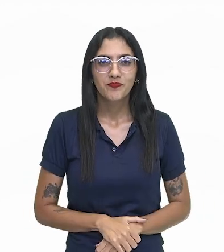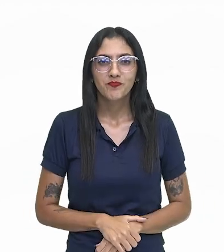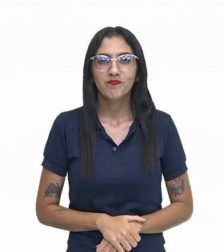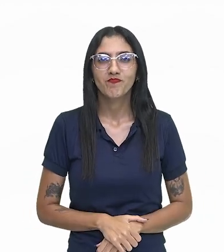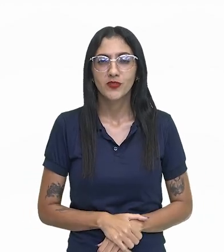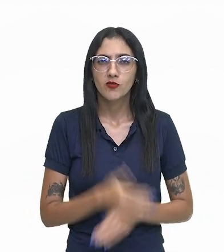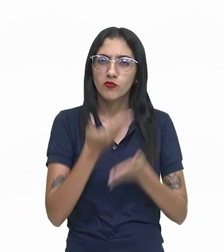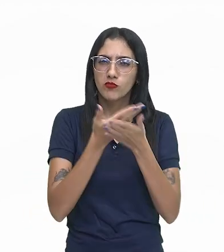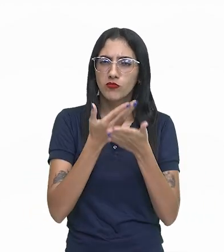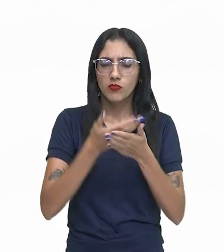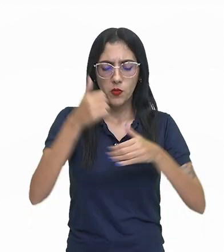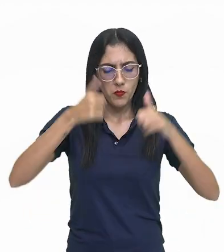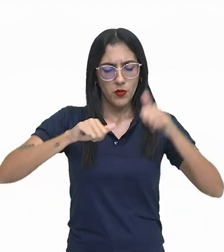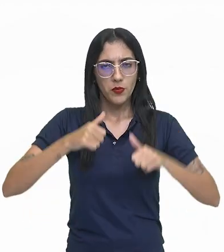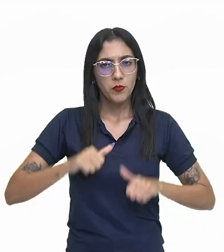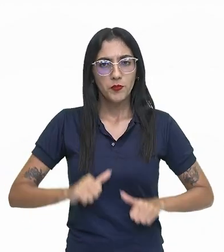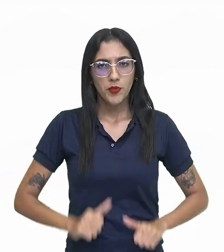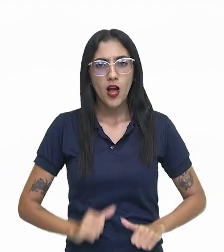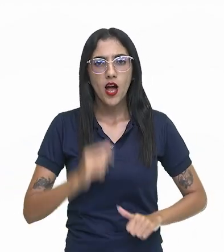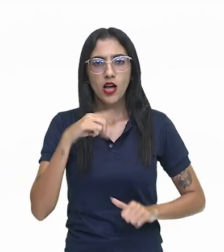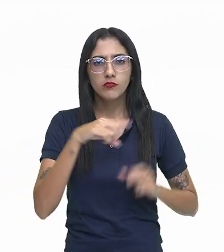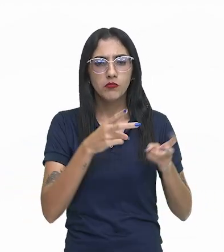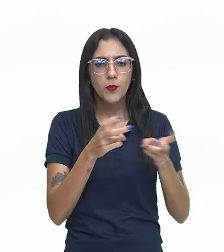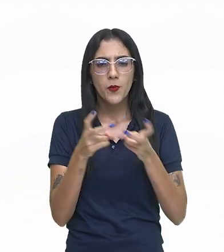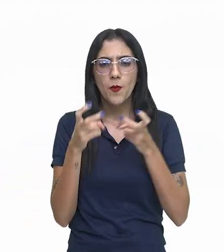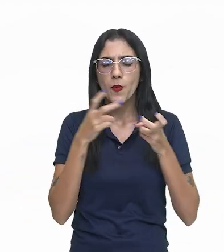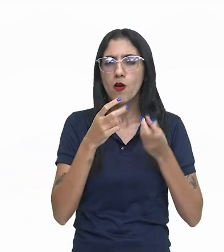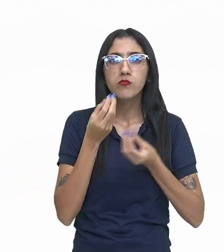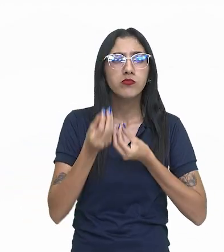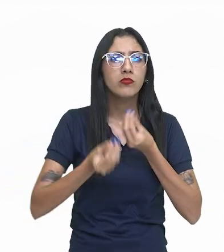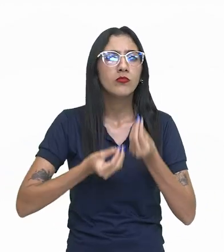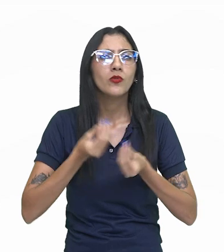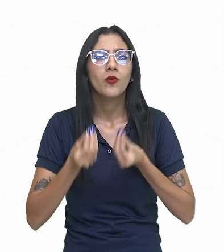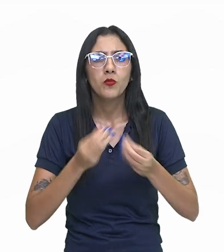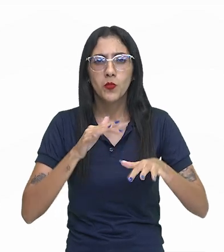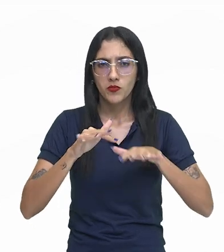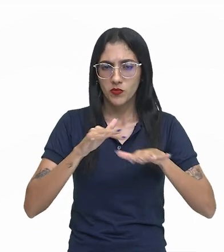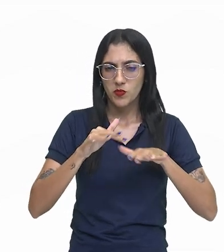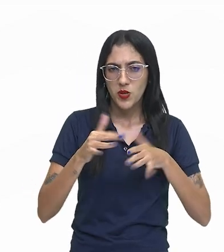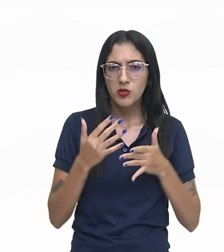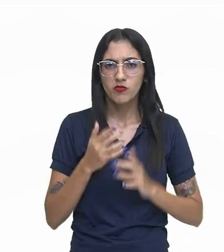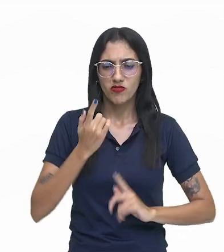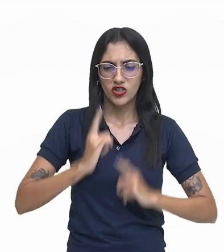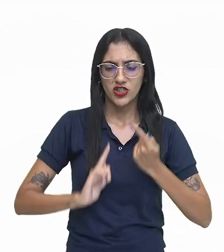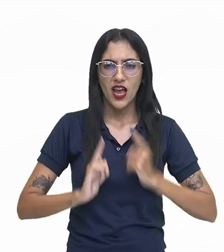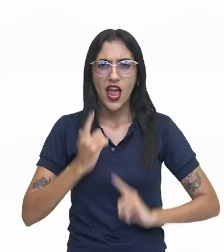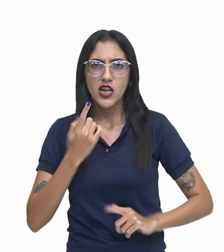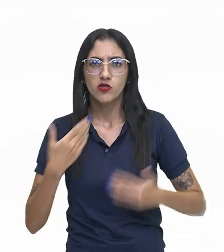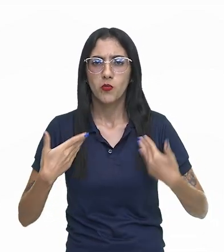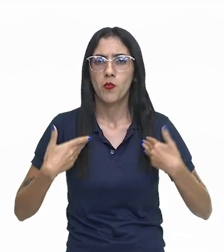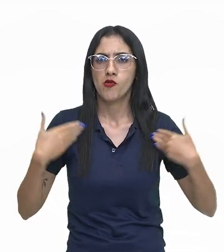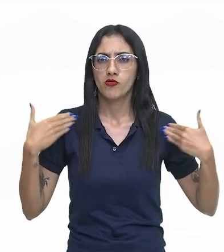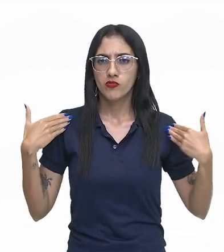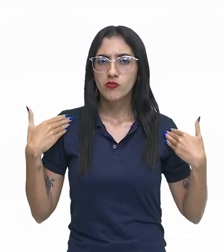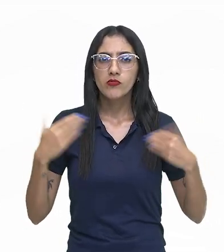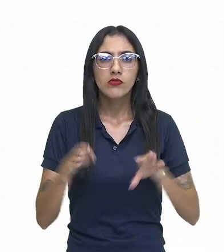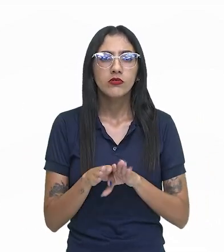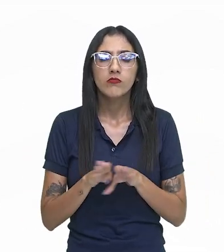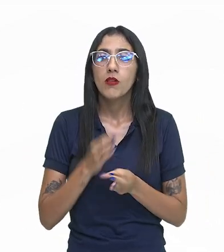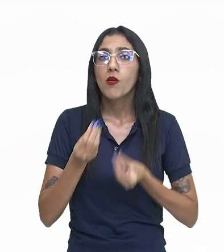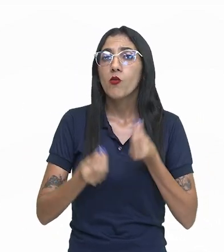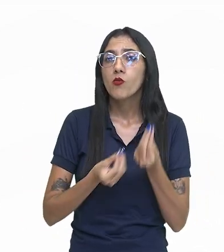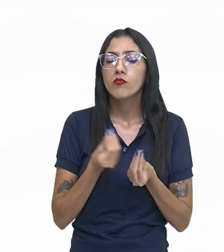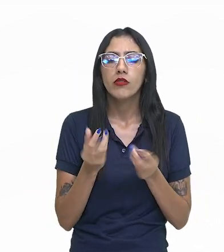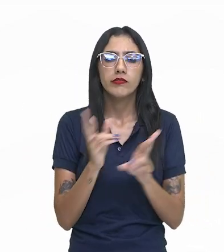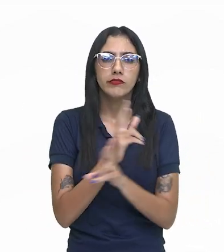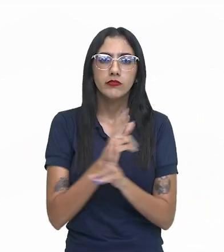corpo, Laban investigou como ele se move, organiza gestos, posturas e interage